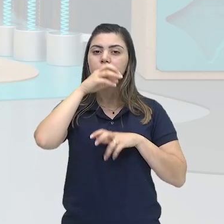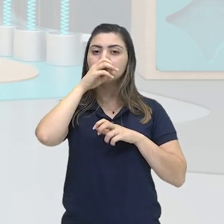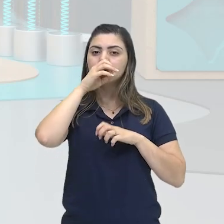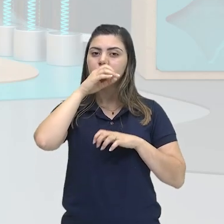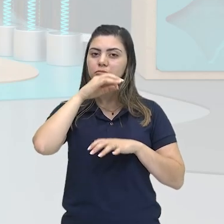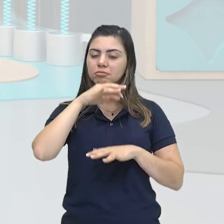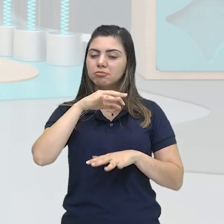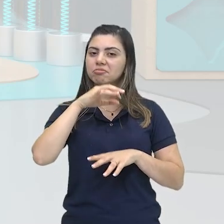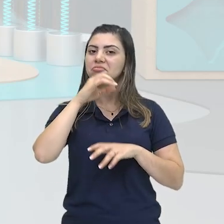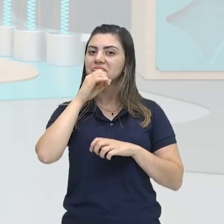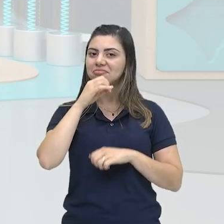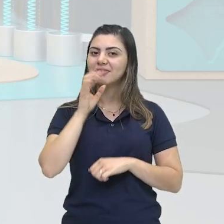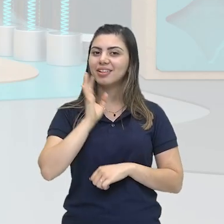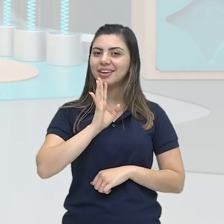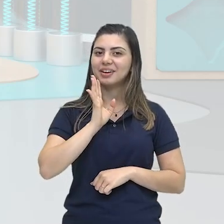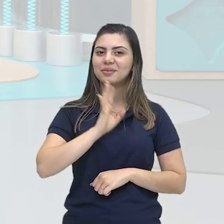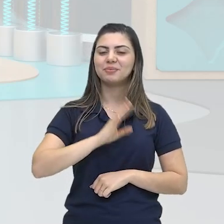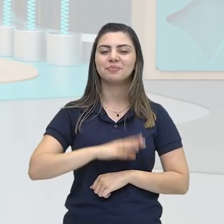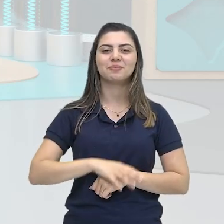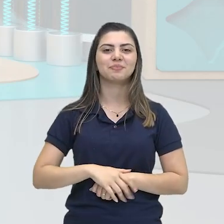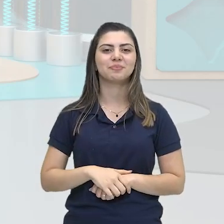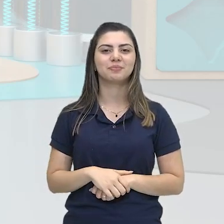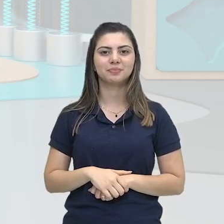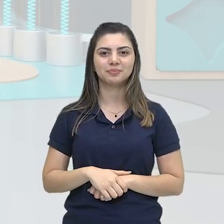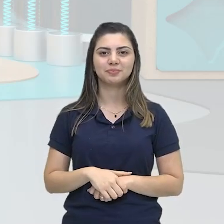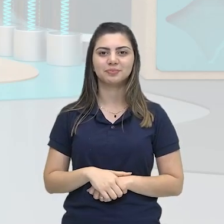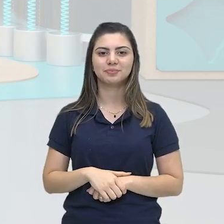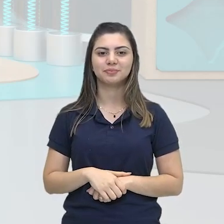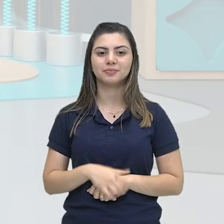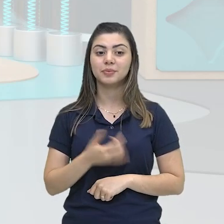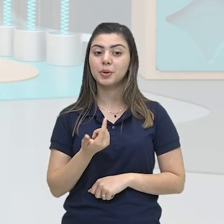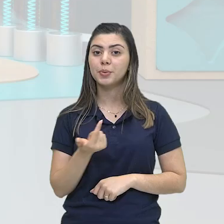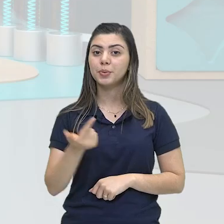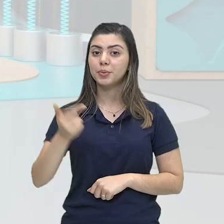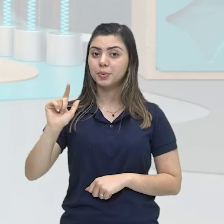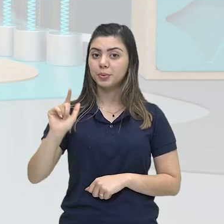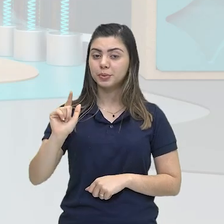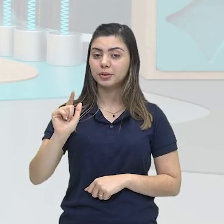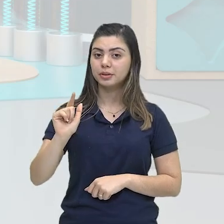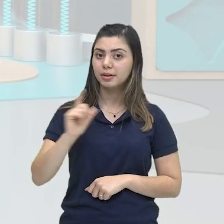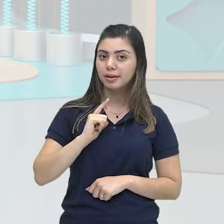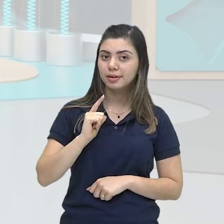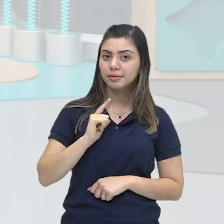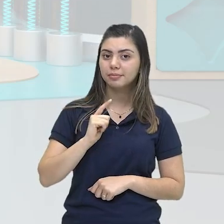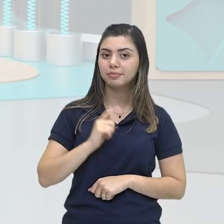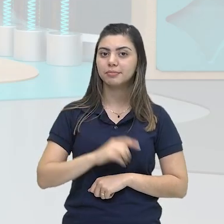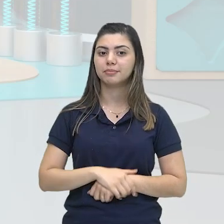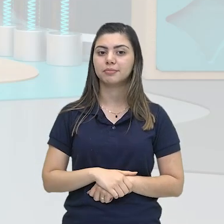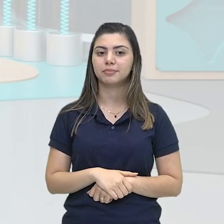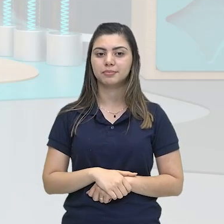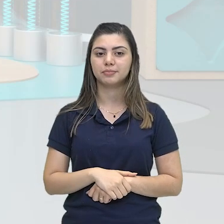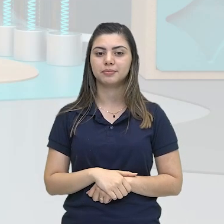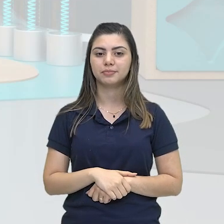também. É bem interessante. Prosseguindo, temos mais algum?